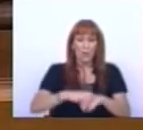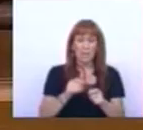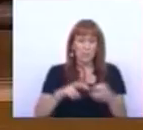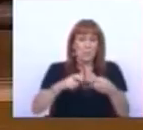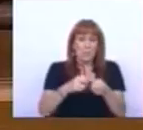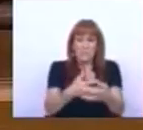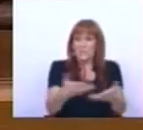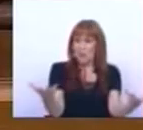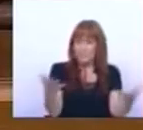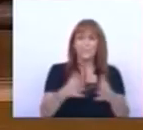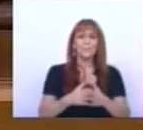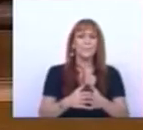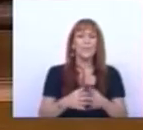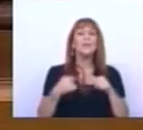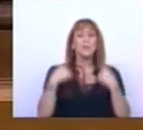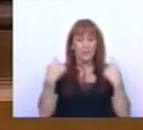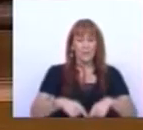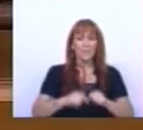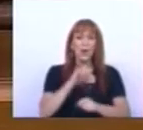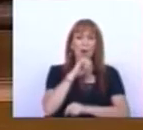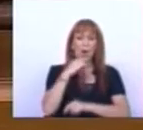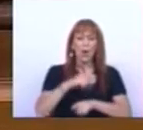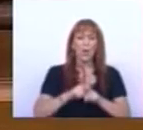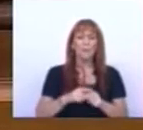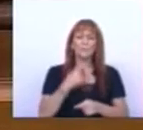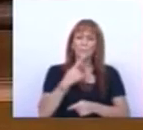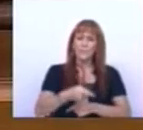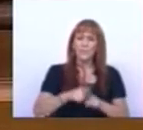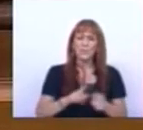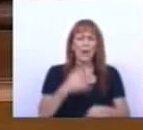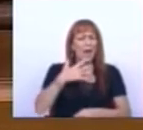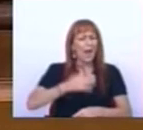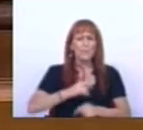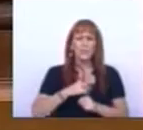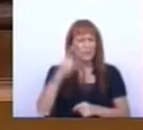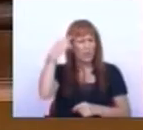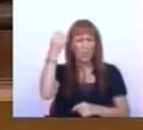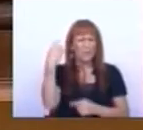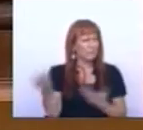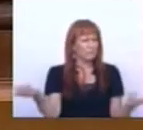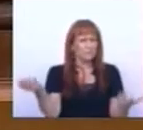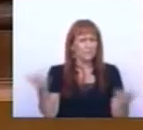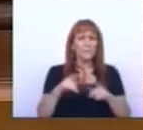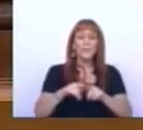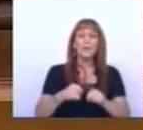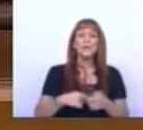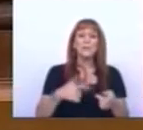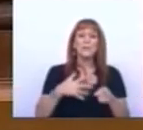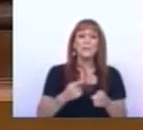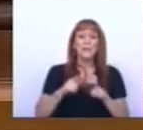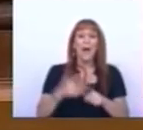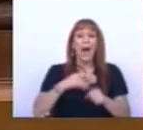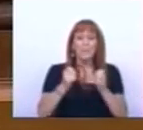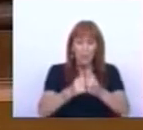dos problemas. Tivemos também a oportunidade de assinalar ser absolutamente incompreensível que, prevendo-se